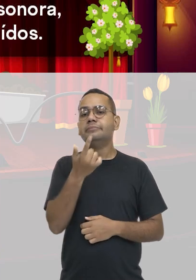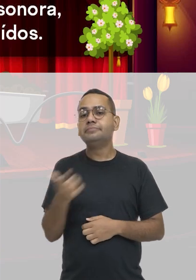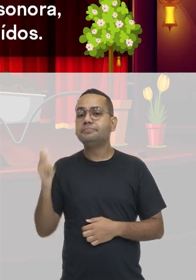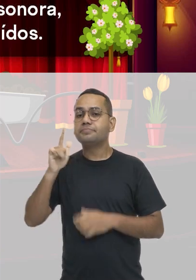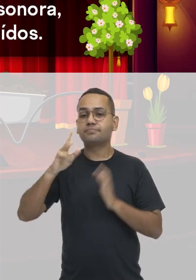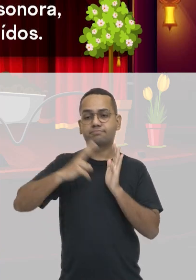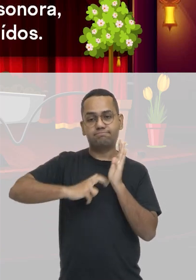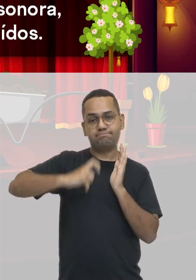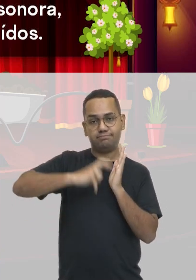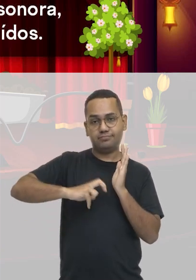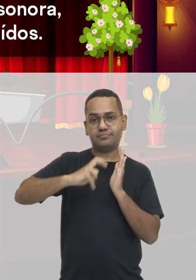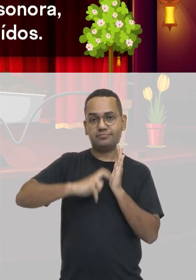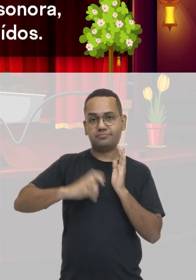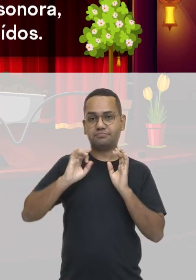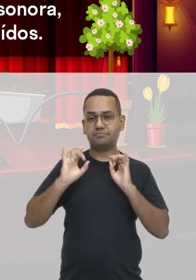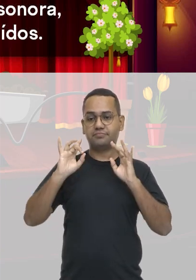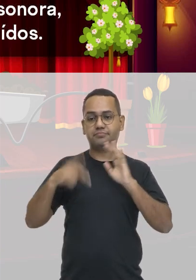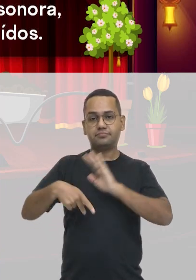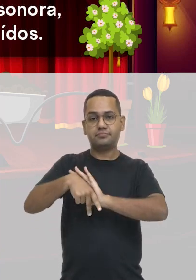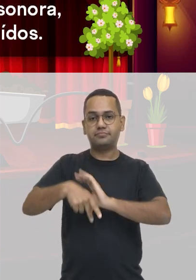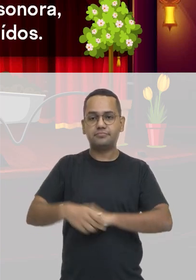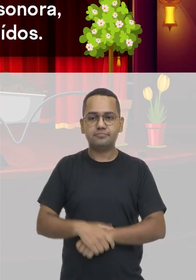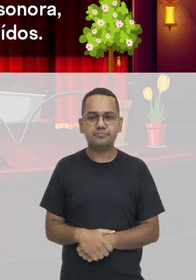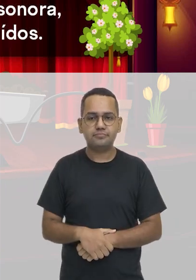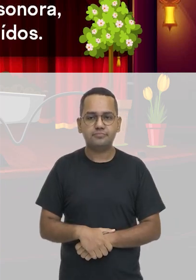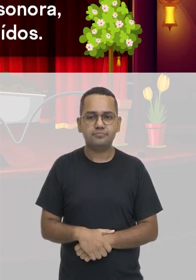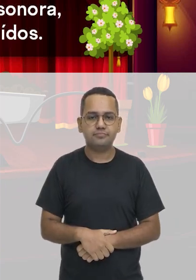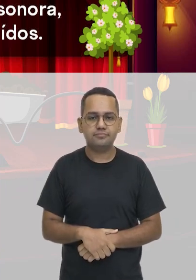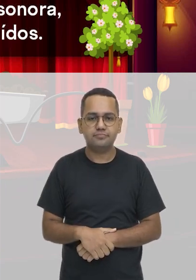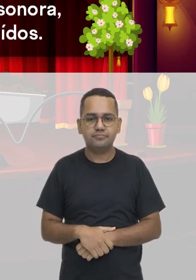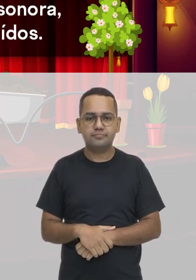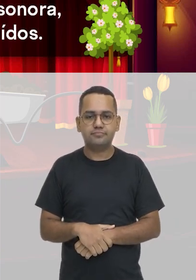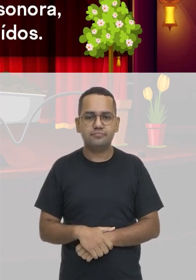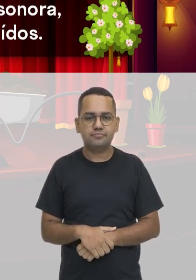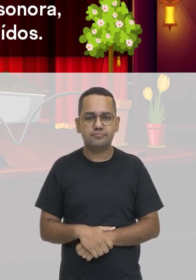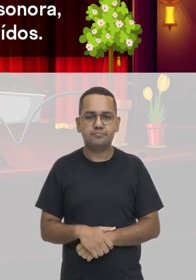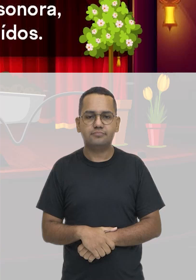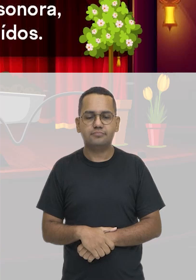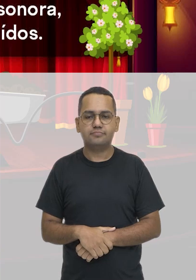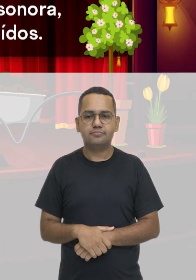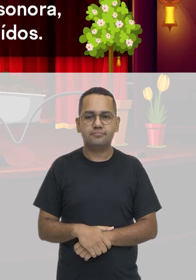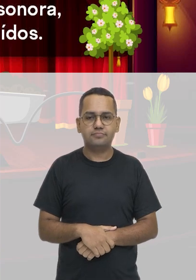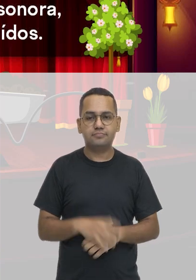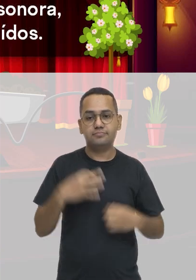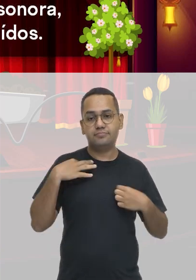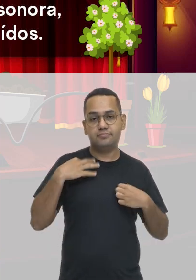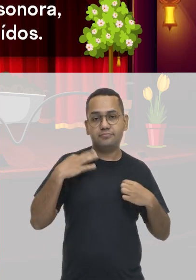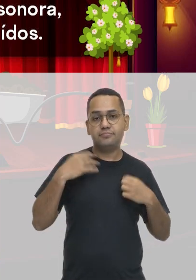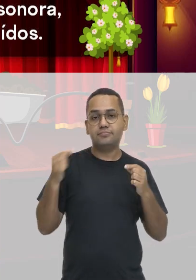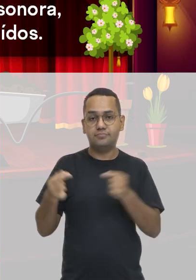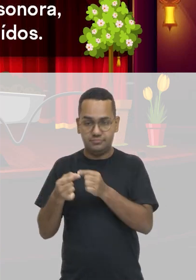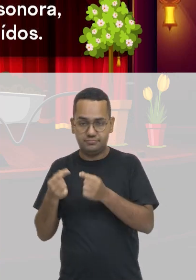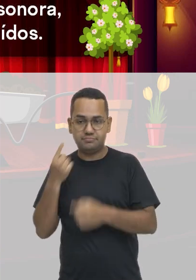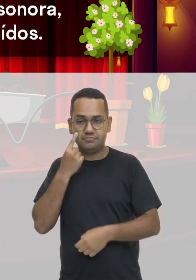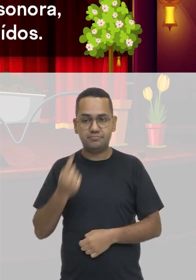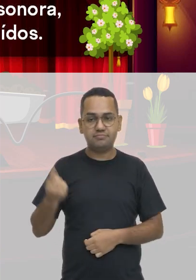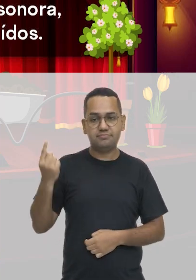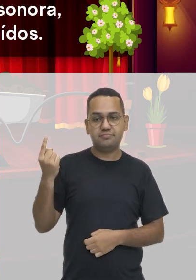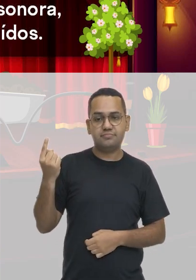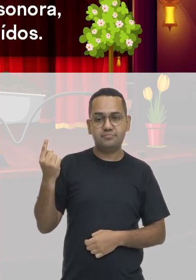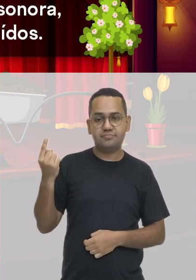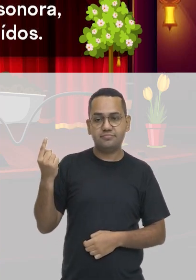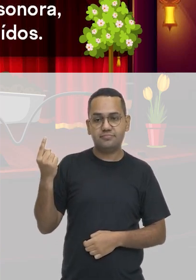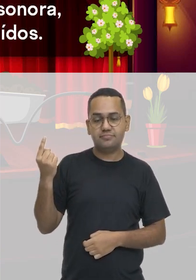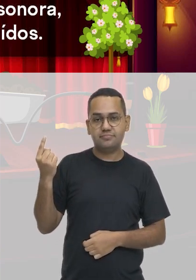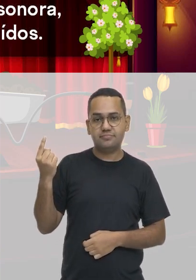que nós trabalhamos aqui. Nós falamos sobre o quê? Esse vocabulário essencial, que é o figurino, roupas,